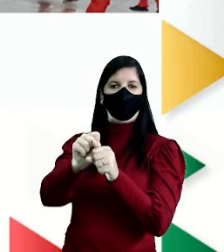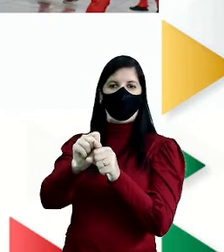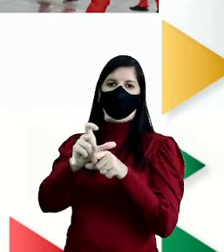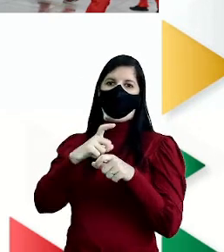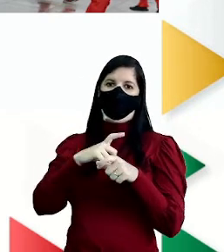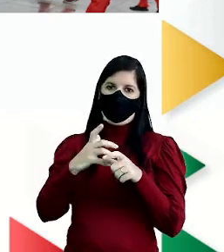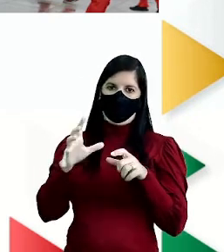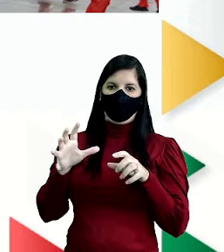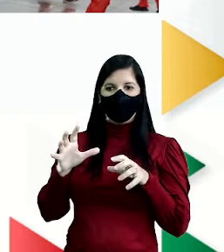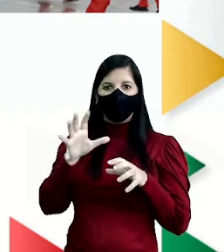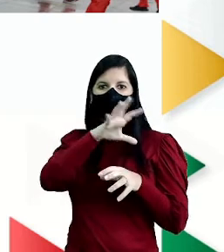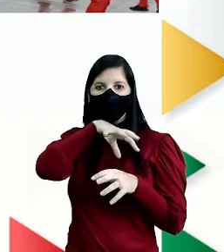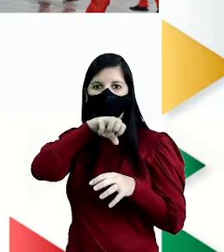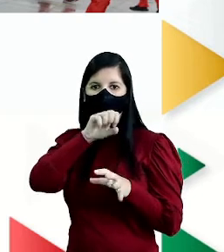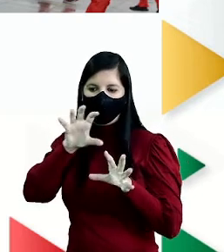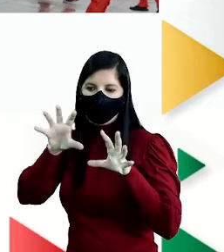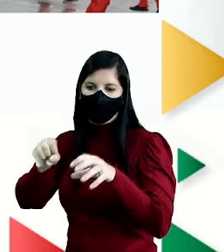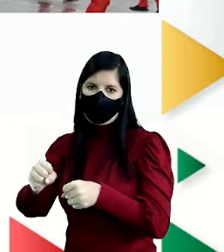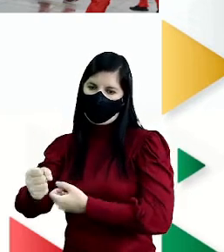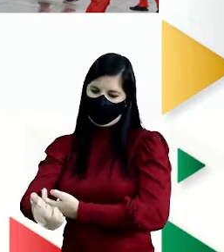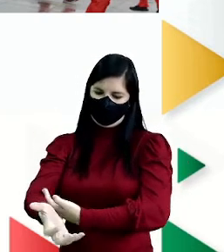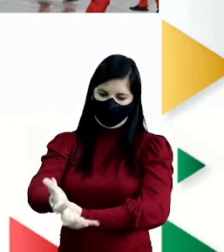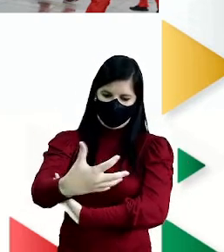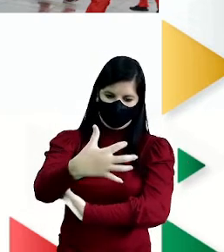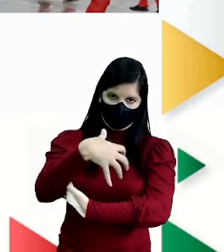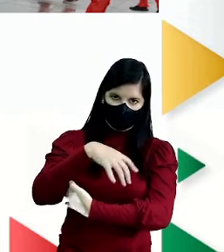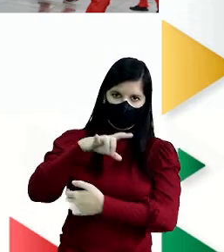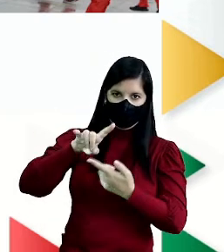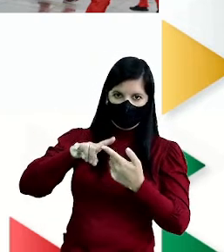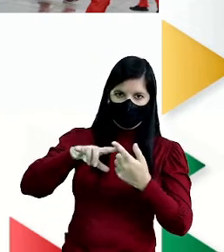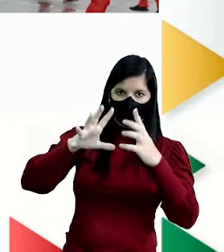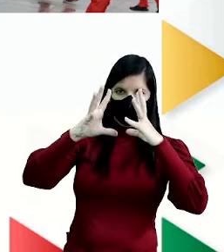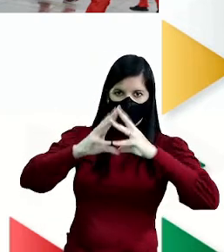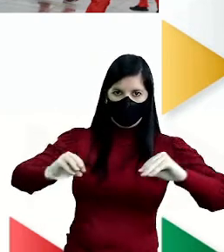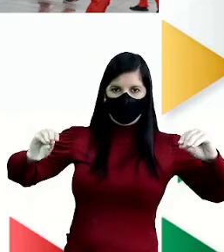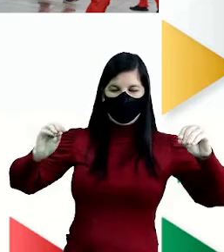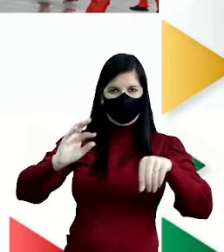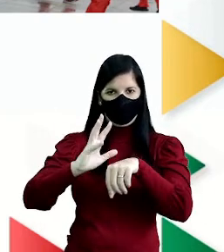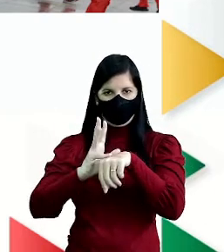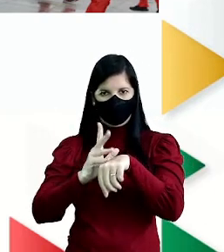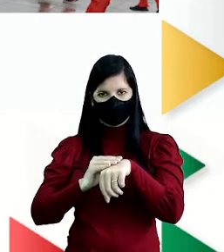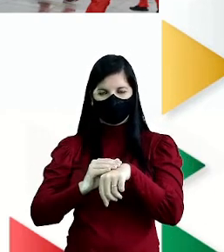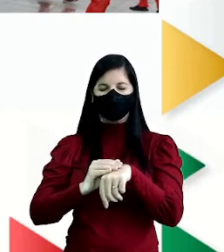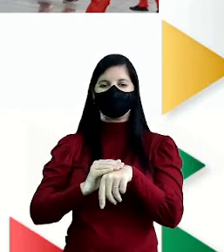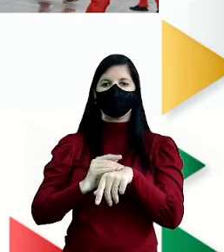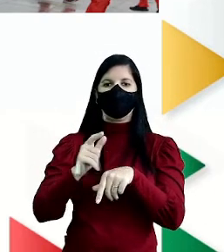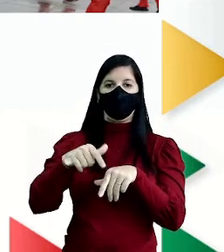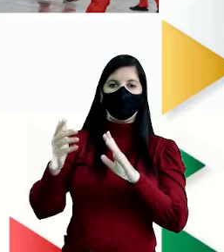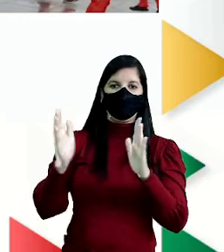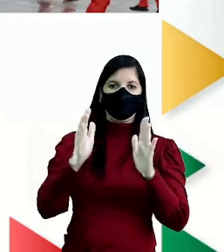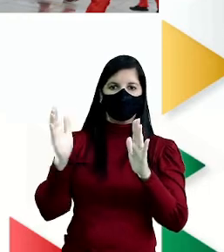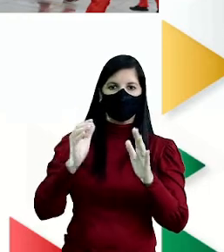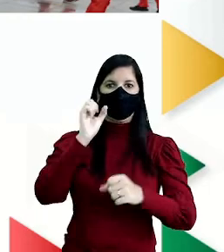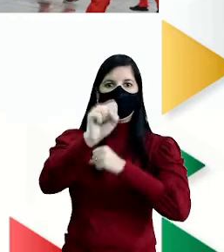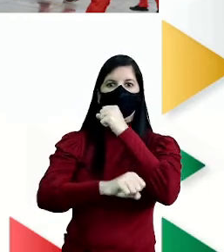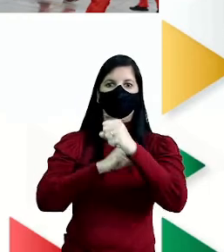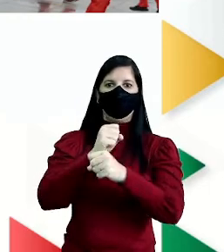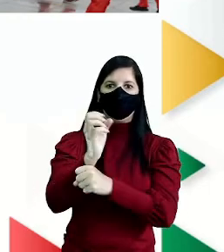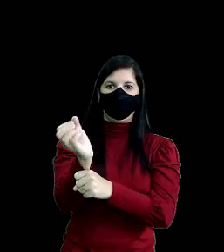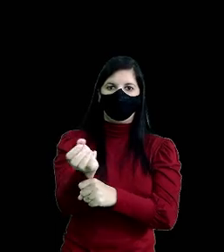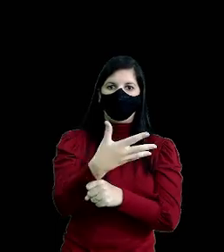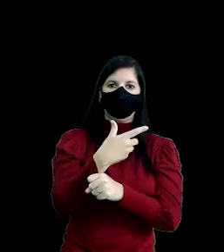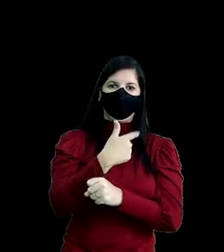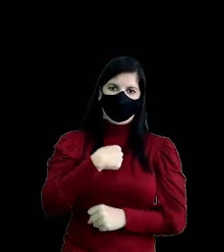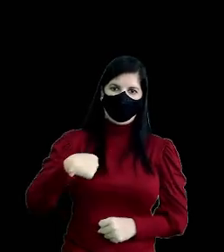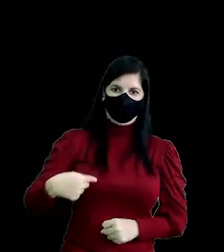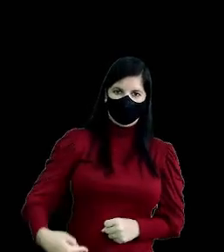cultivo e colheita, mas também como método de cura e prevenção. Ela é executada em datas especiais como o Ano Novo Chinês, né, que a gente vê aí